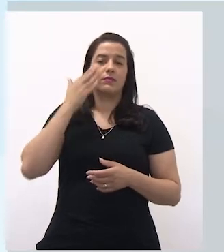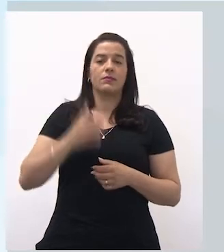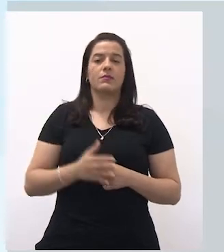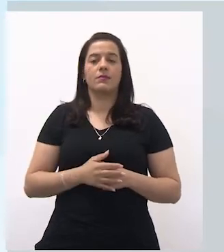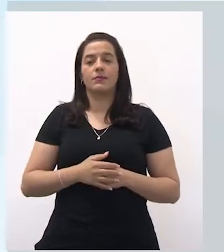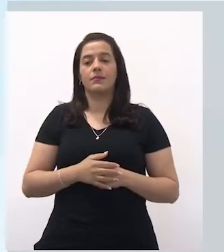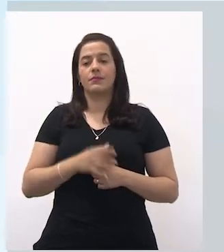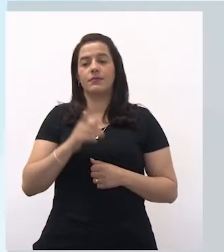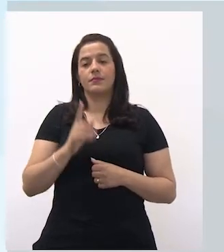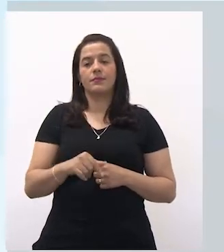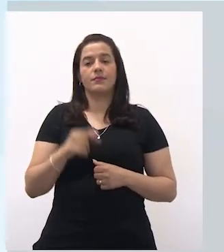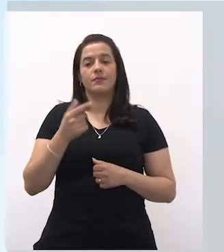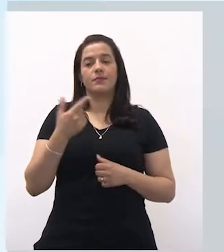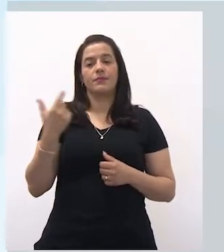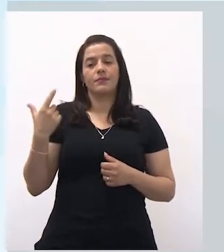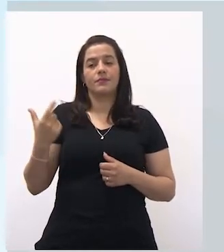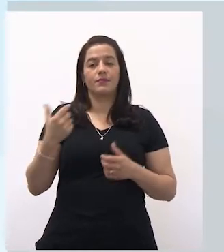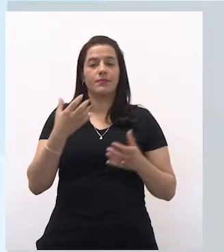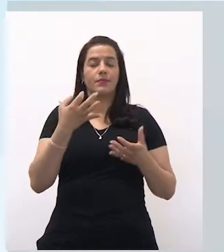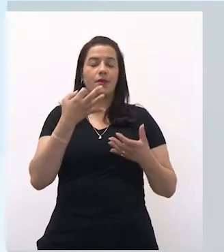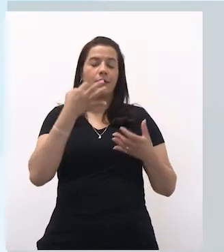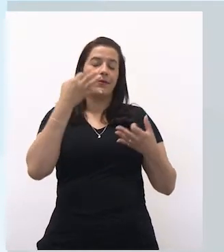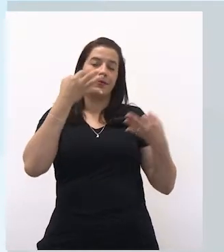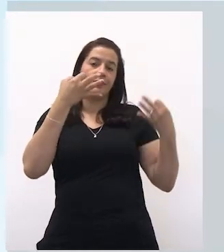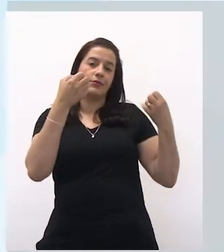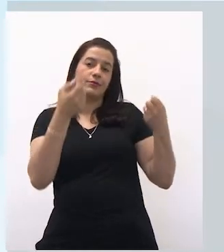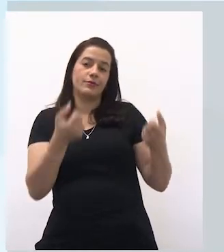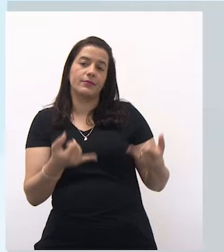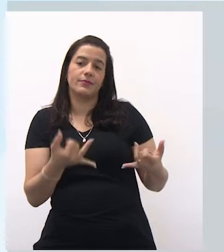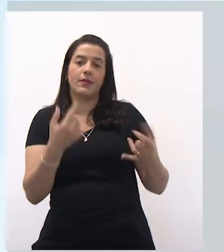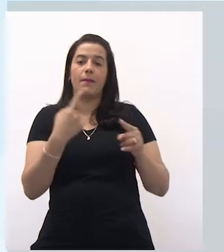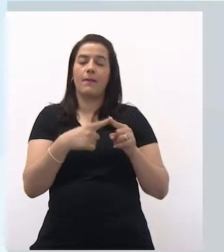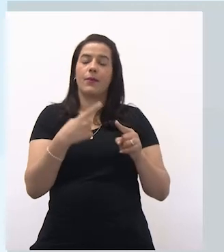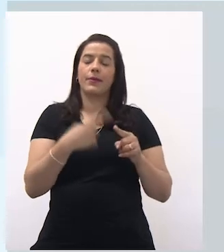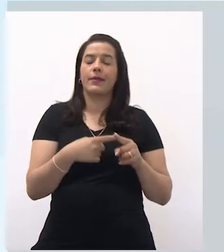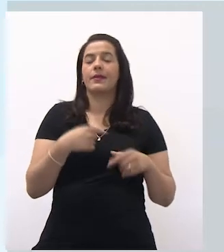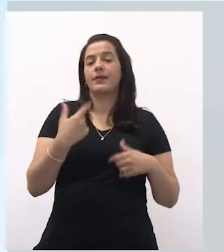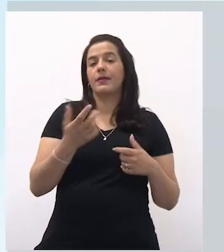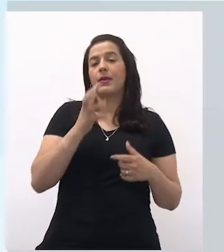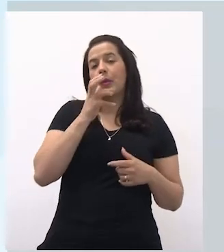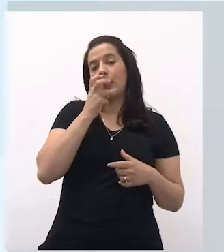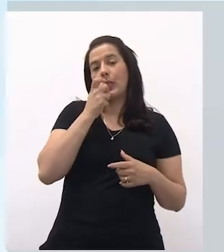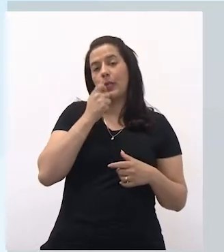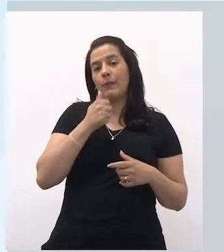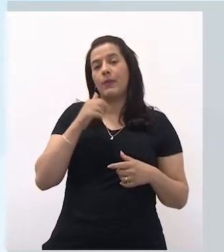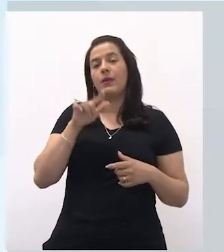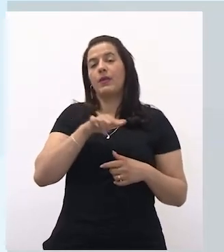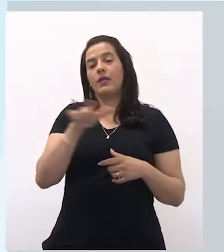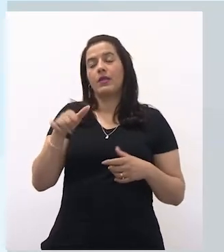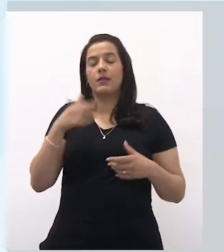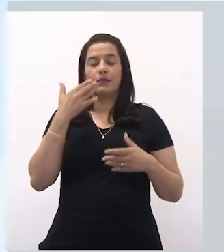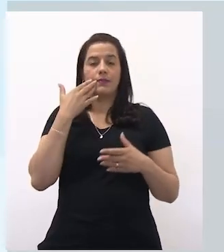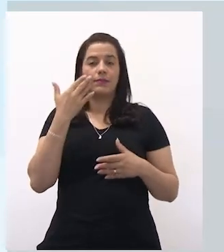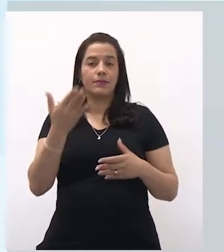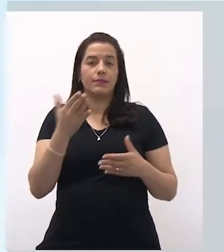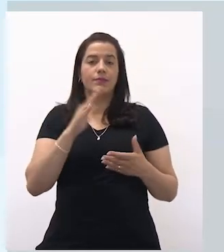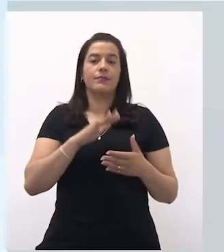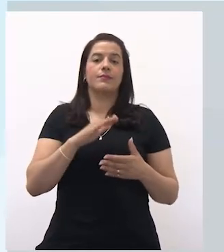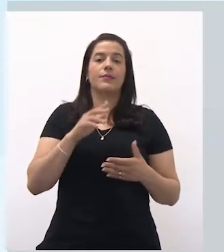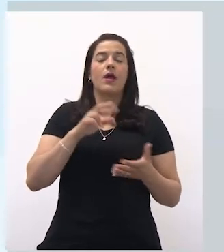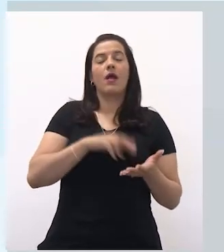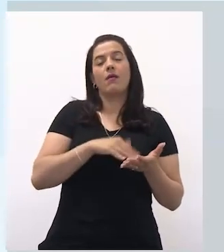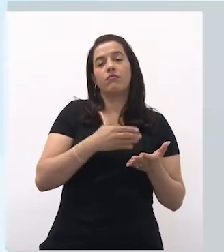um exercício de justificar por que ele é um limão, de reafirmar, de interpretar,